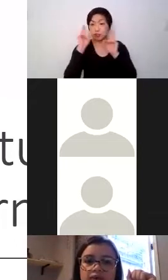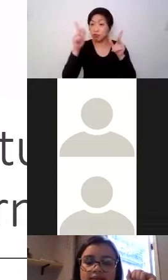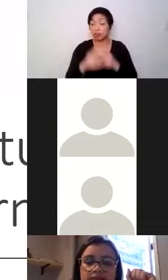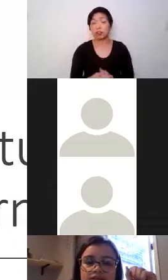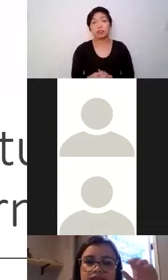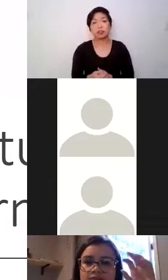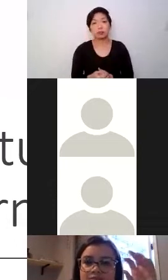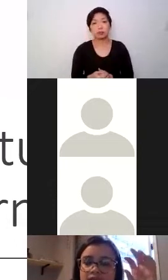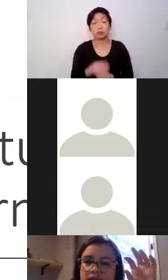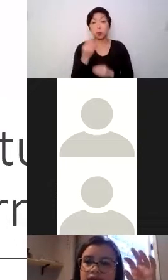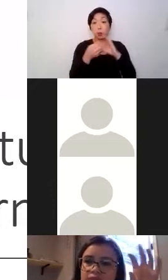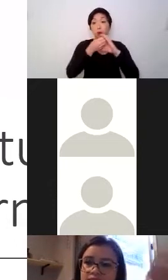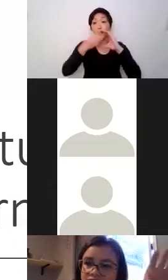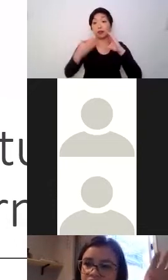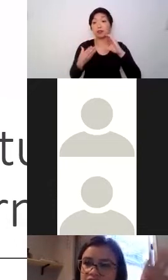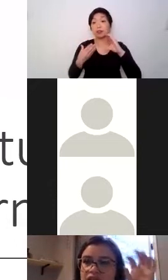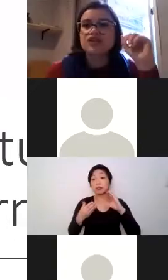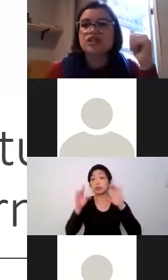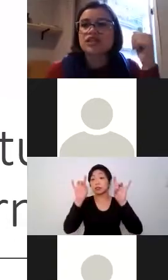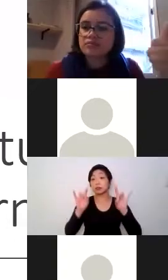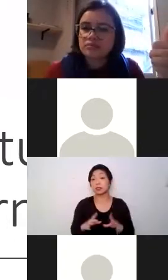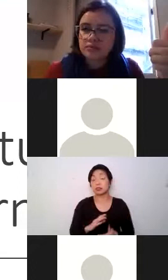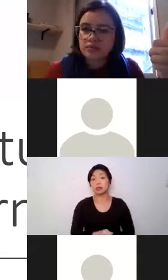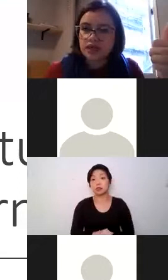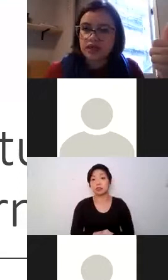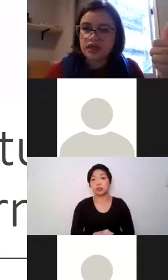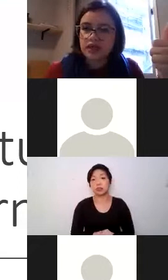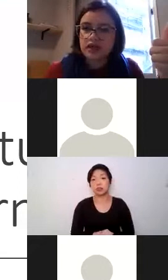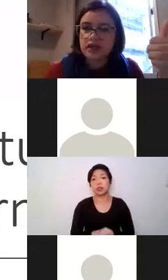características específicas de quem